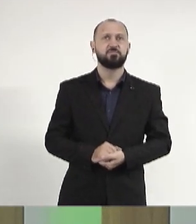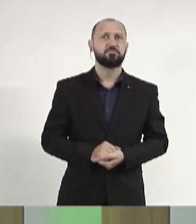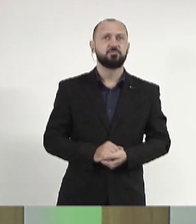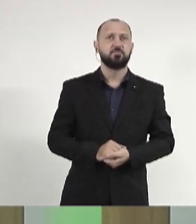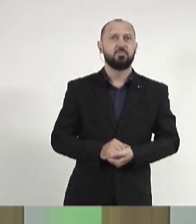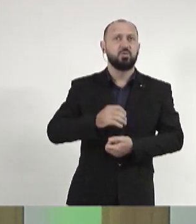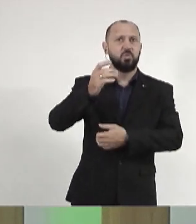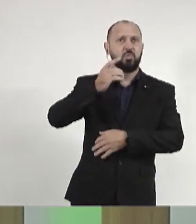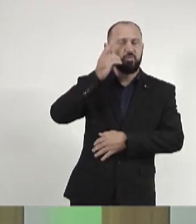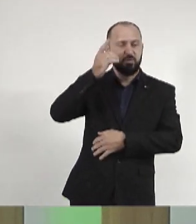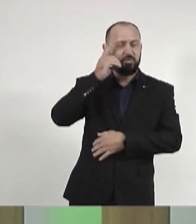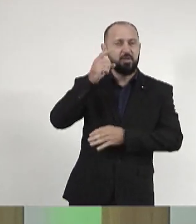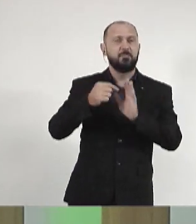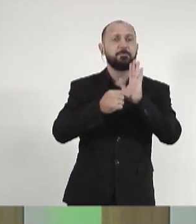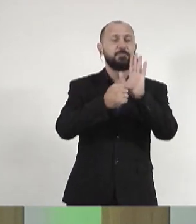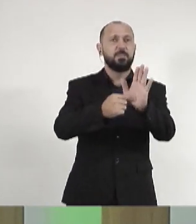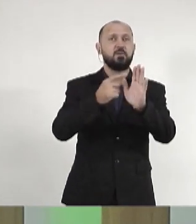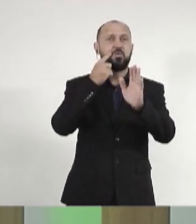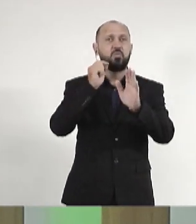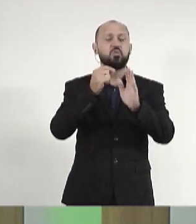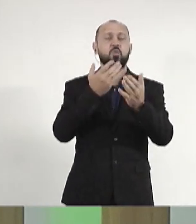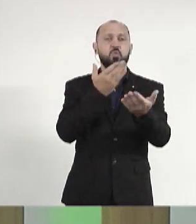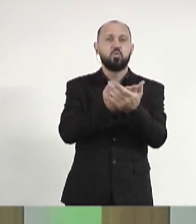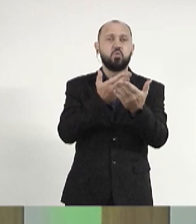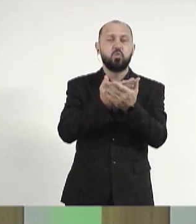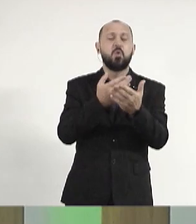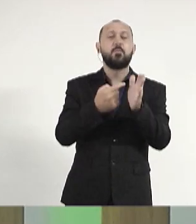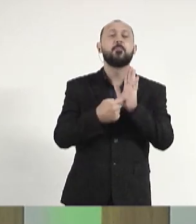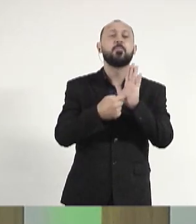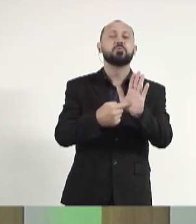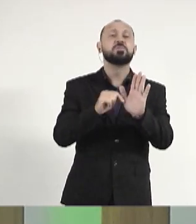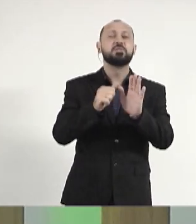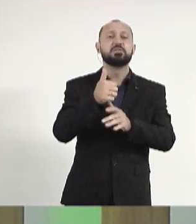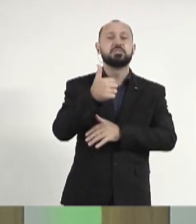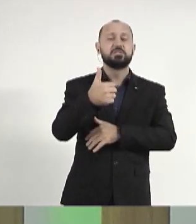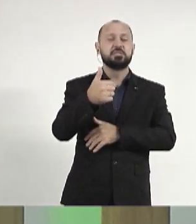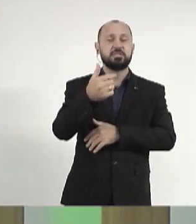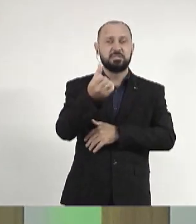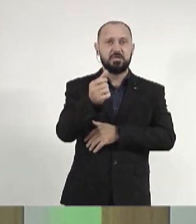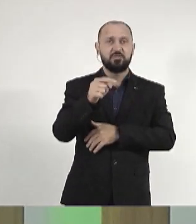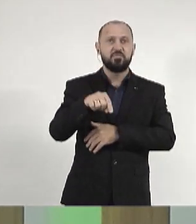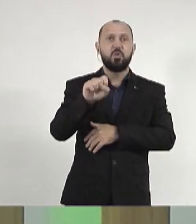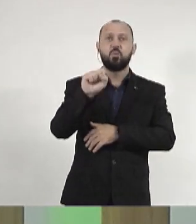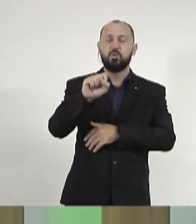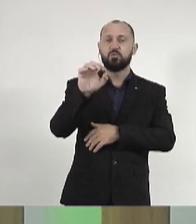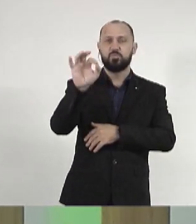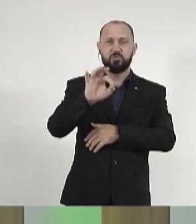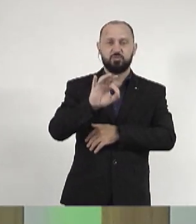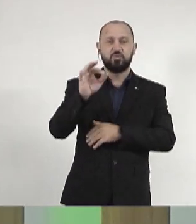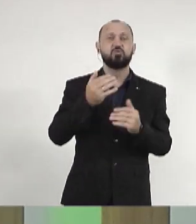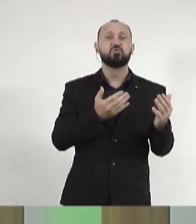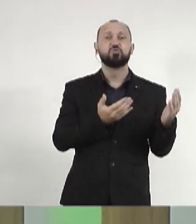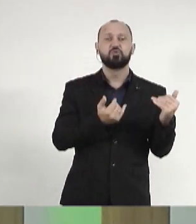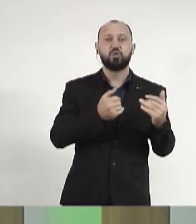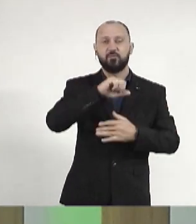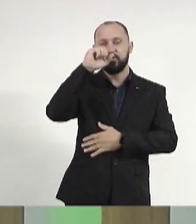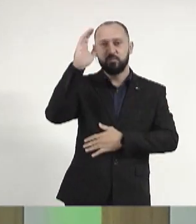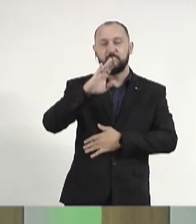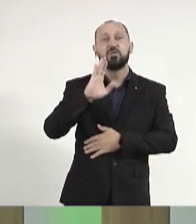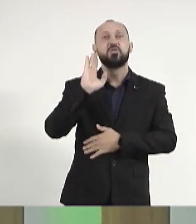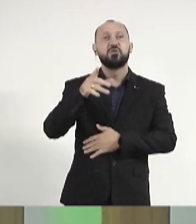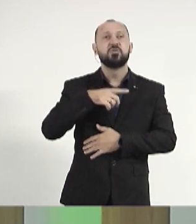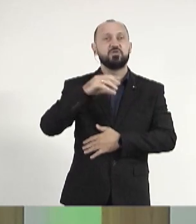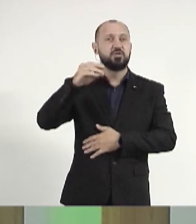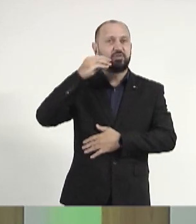E o deputado, ele trouxe o resultado de um estudo mostrando que 16,8% dos jovens brasileiros